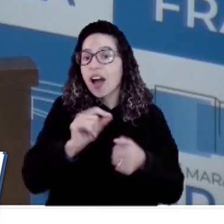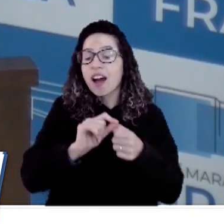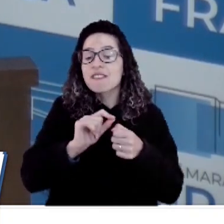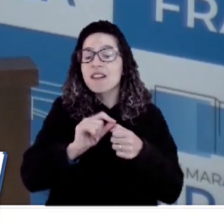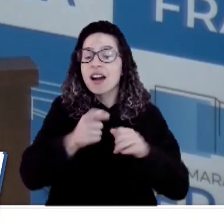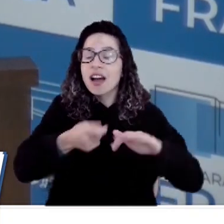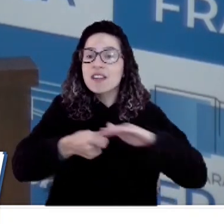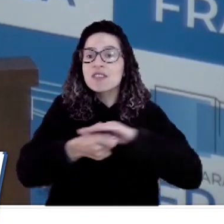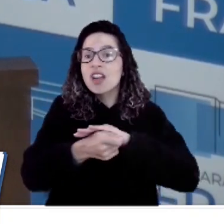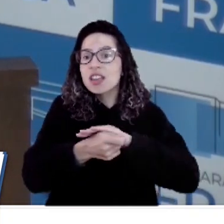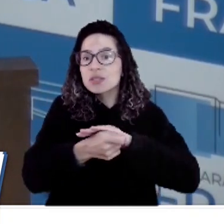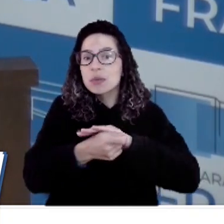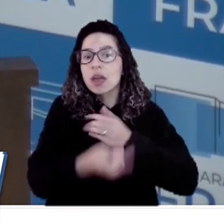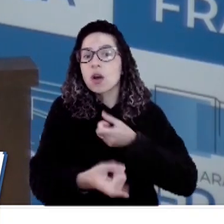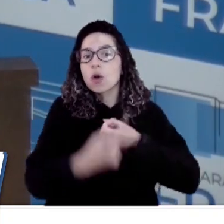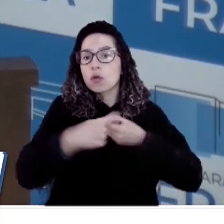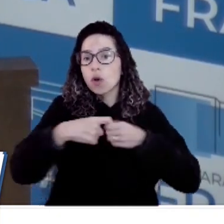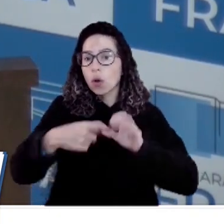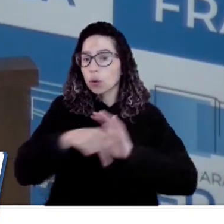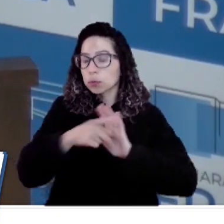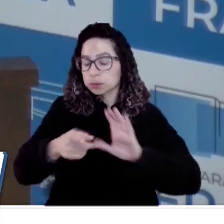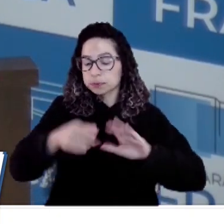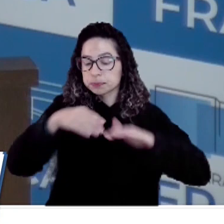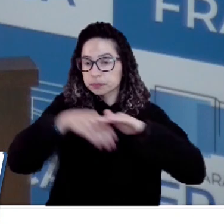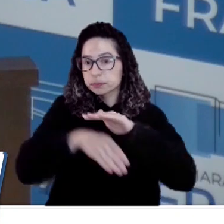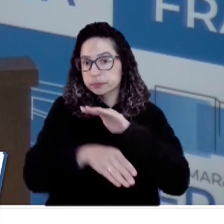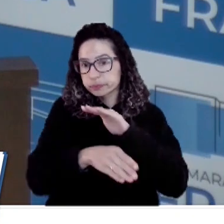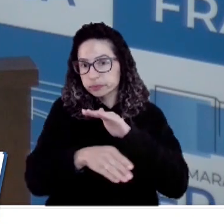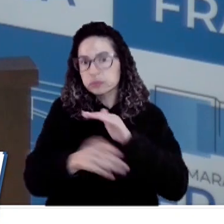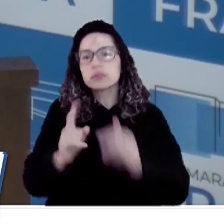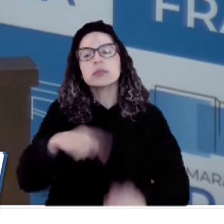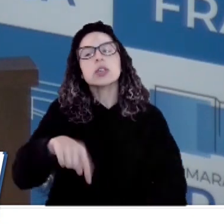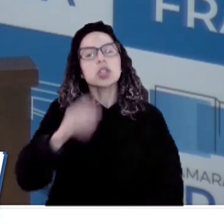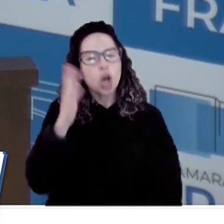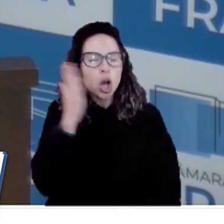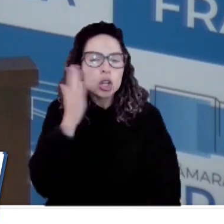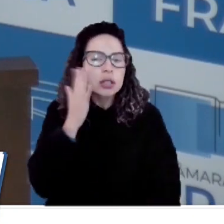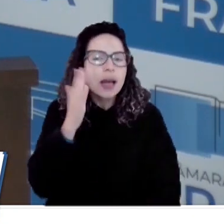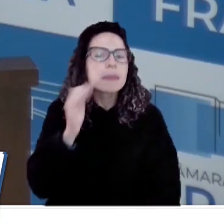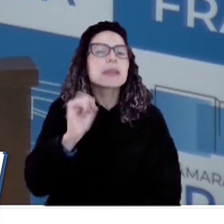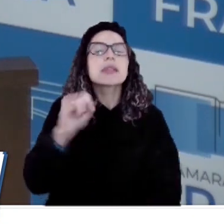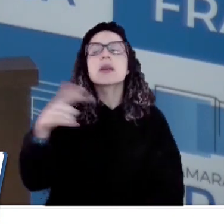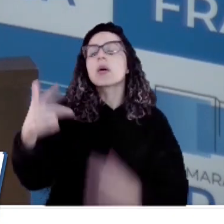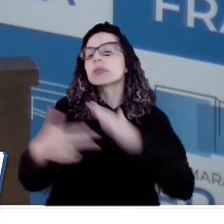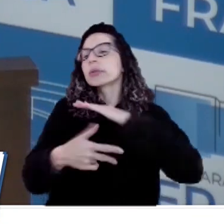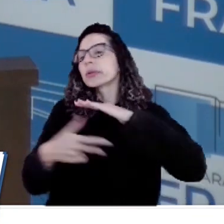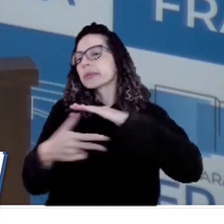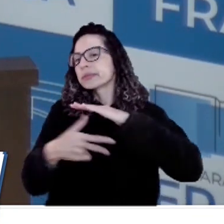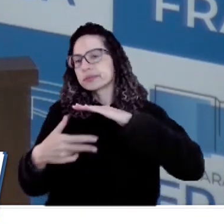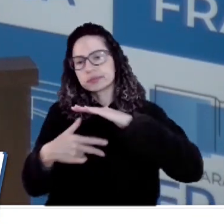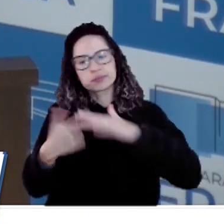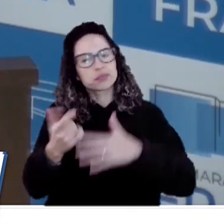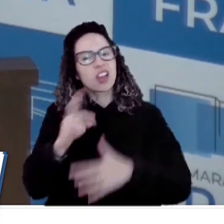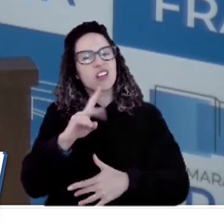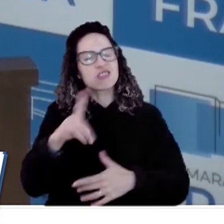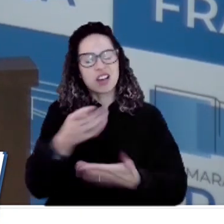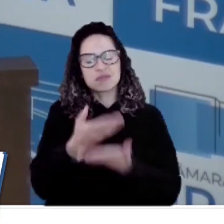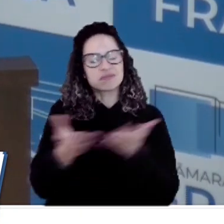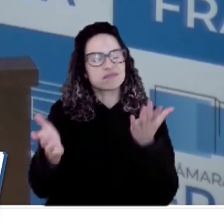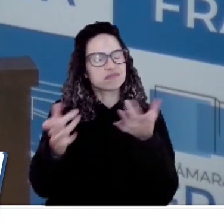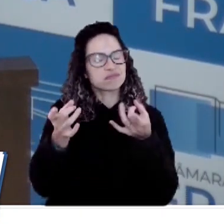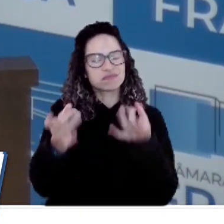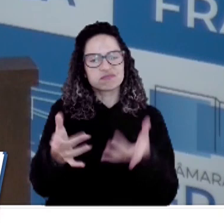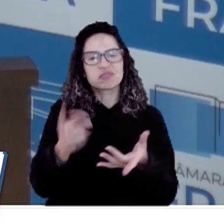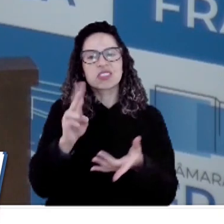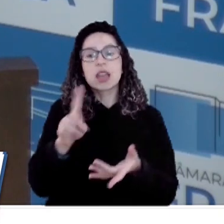e retorno para o próprio saneamento. E a gente sabe que se um terceiro pegar, esse item vai para o Beleléu, porque o lucro